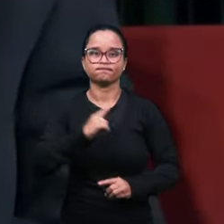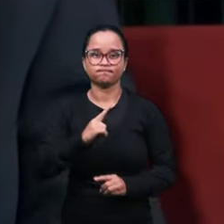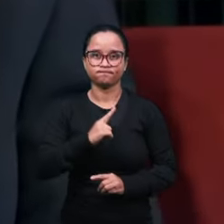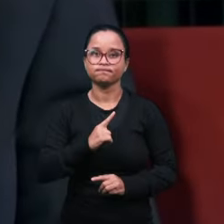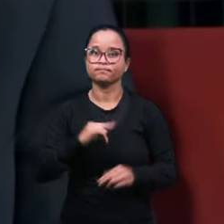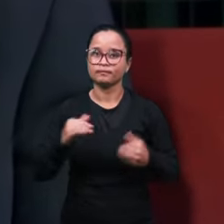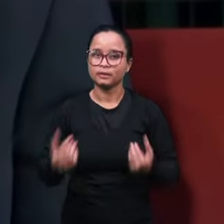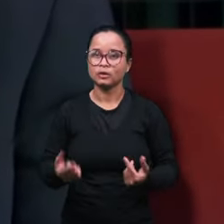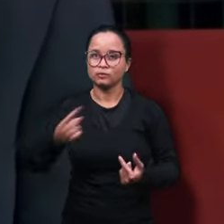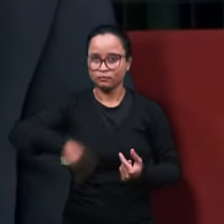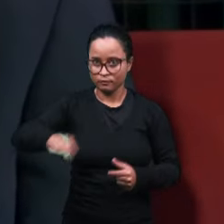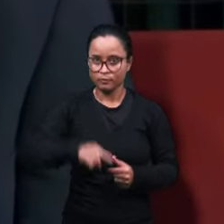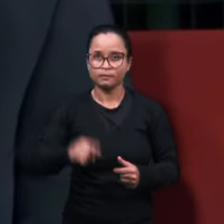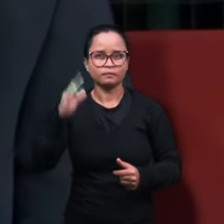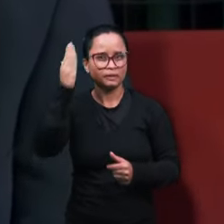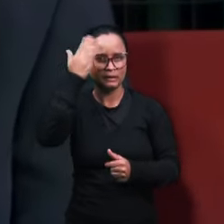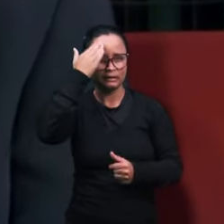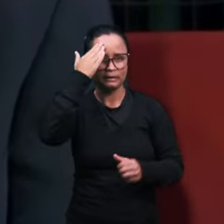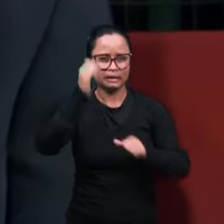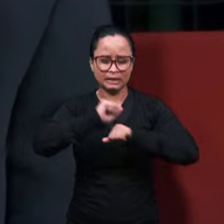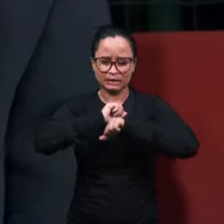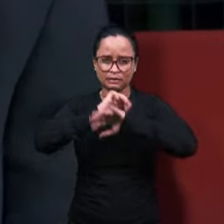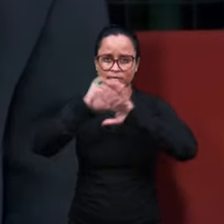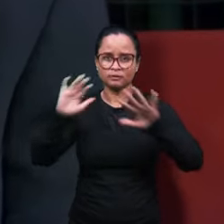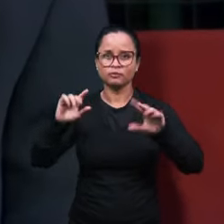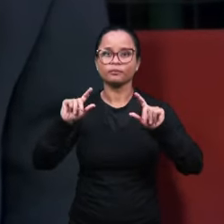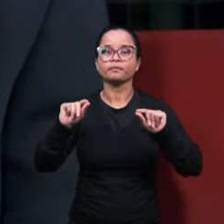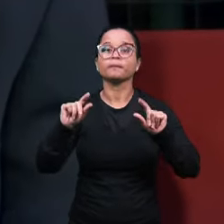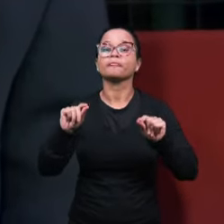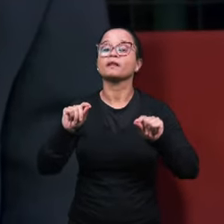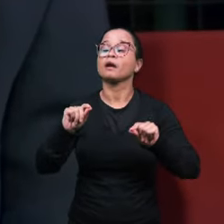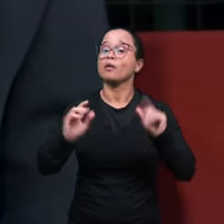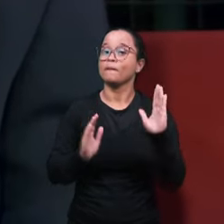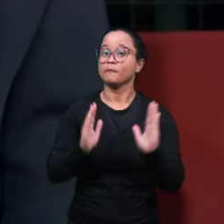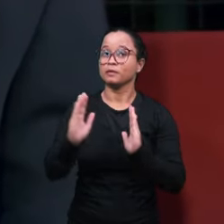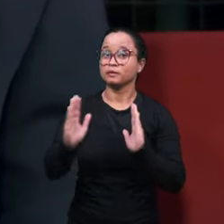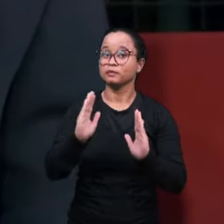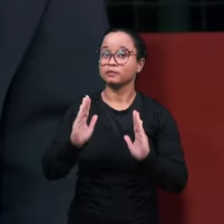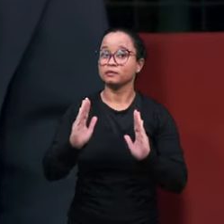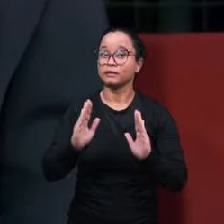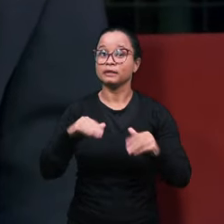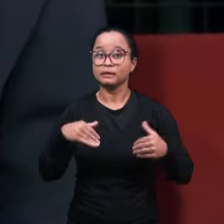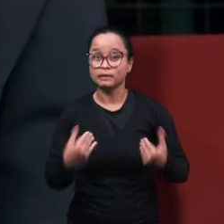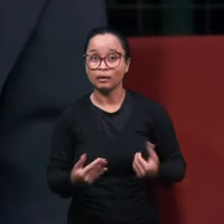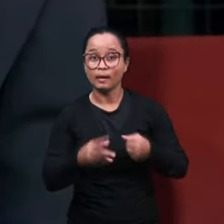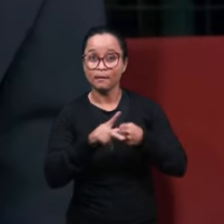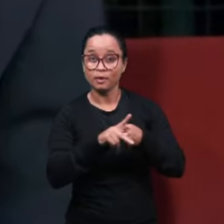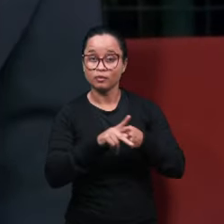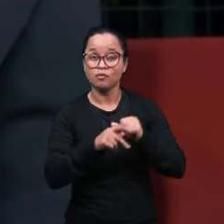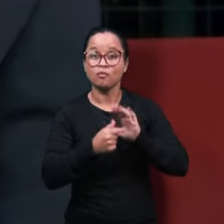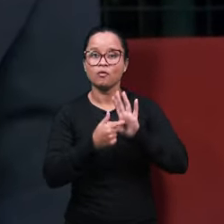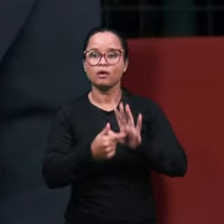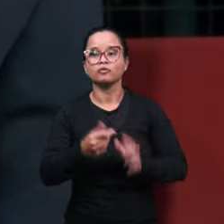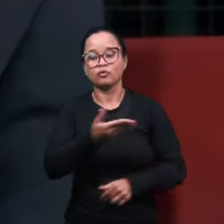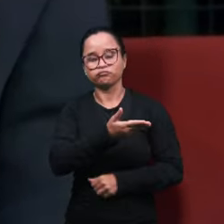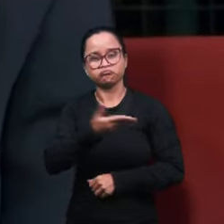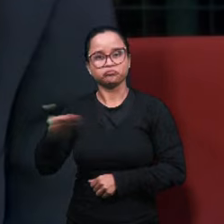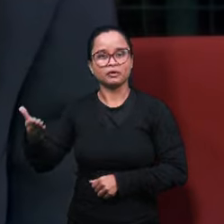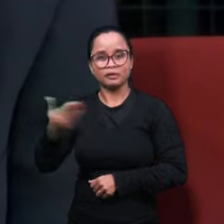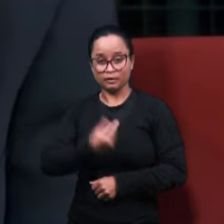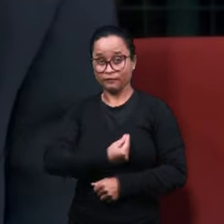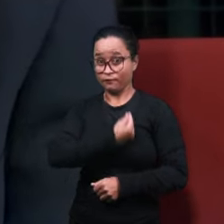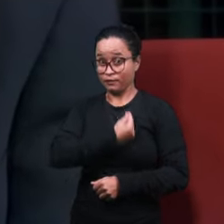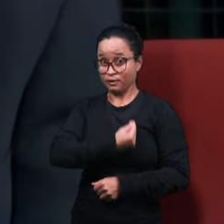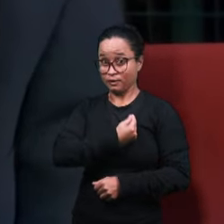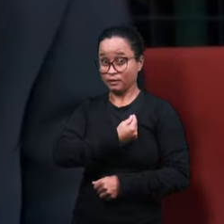momento é esse, porque lá na carta de Pedro ele fala: porque não vos fizemos saber a virtude e a vinda do